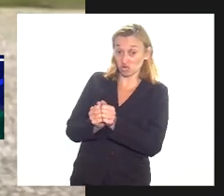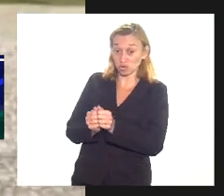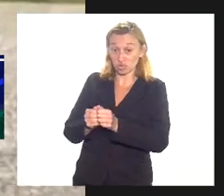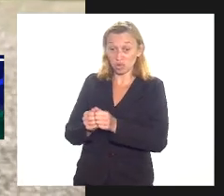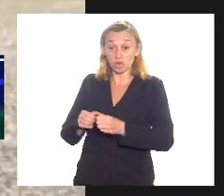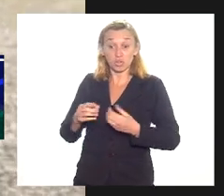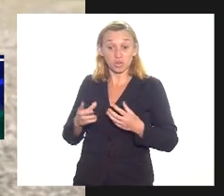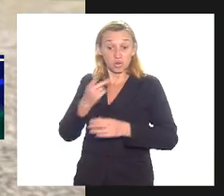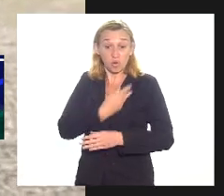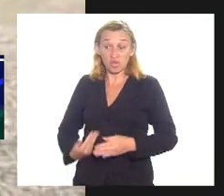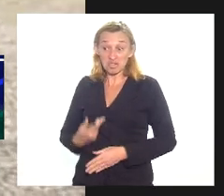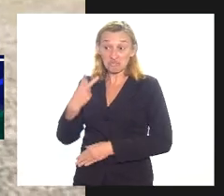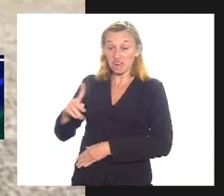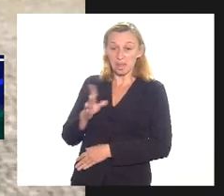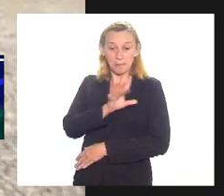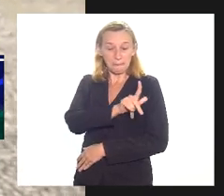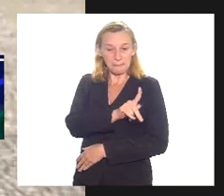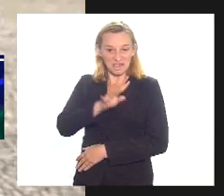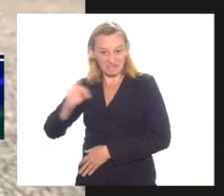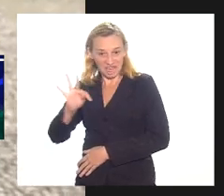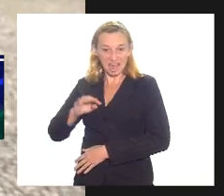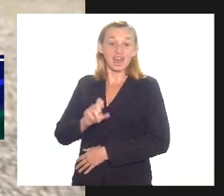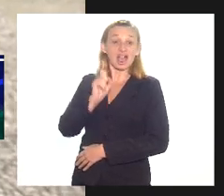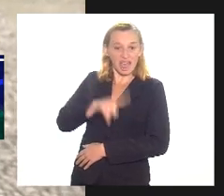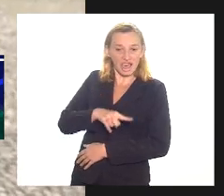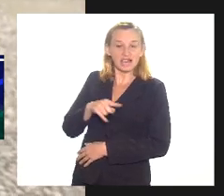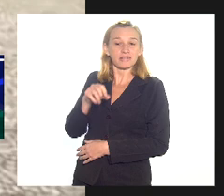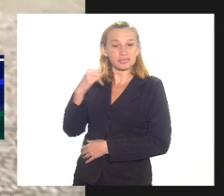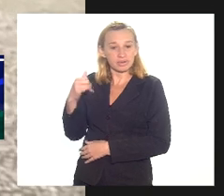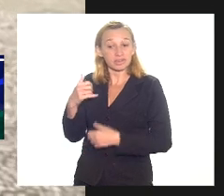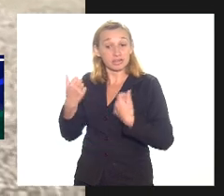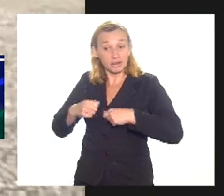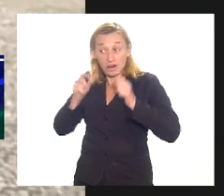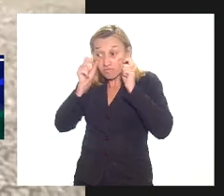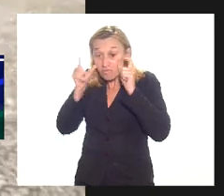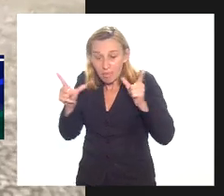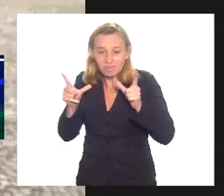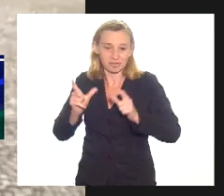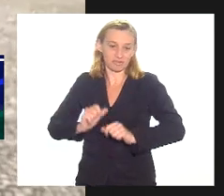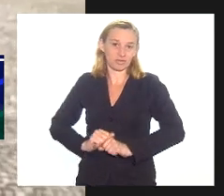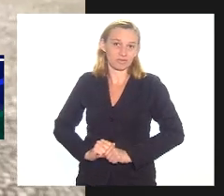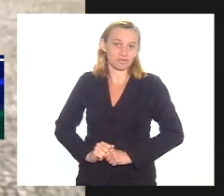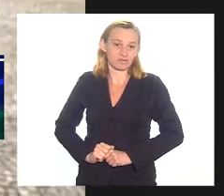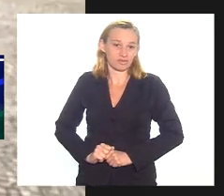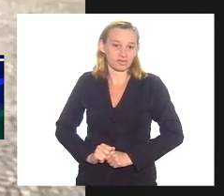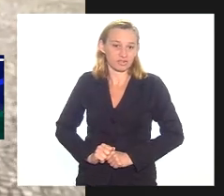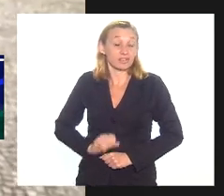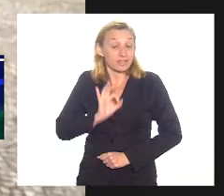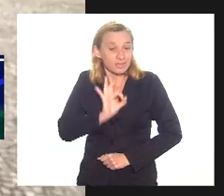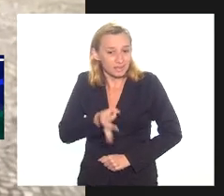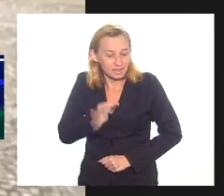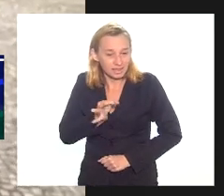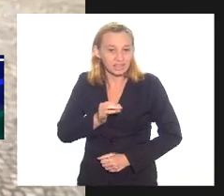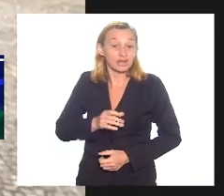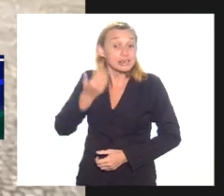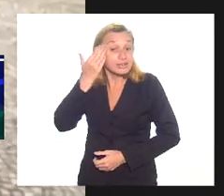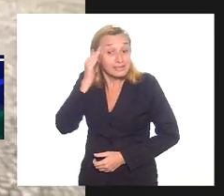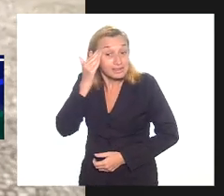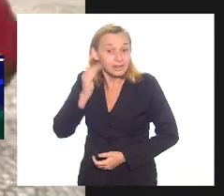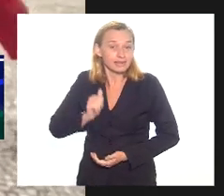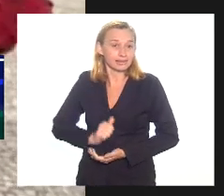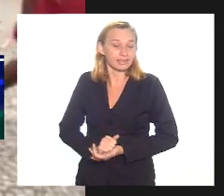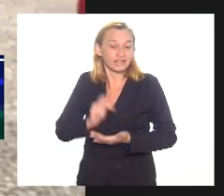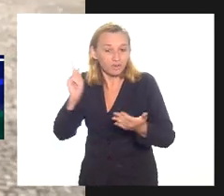ministério, do governo do PT. Então é necessário que a gente abra os olhos, é necessário que a gente efetivamente entenda o que